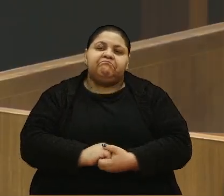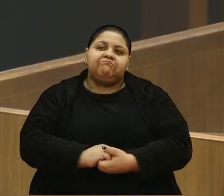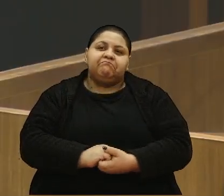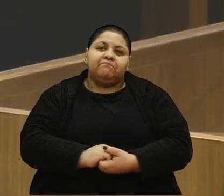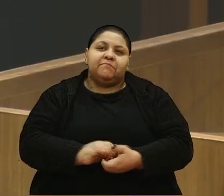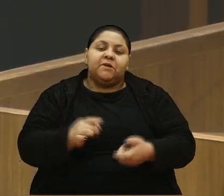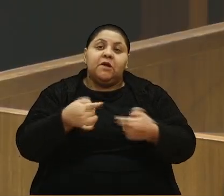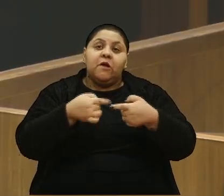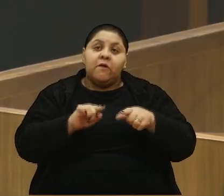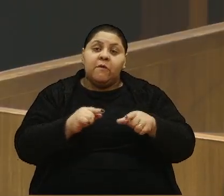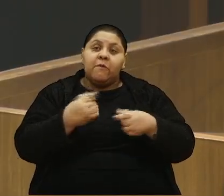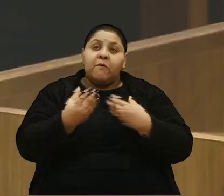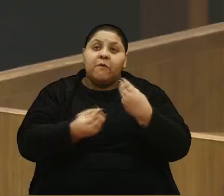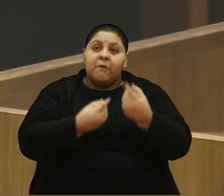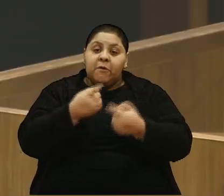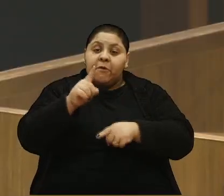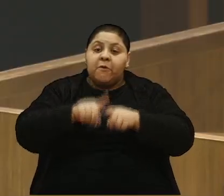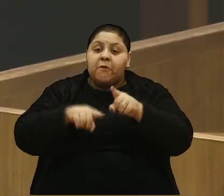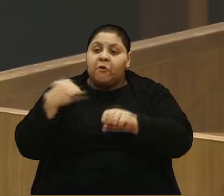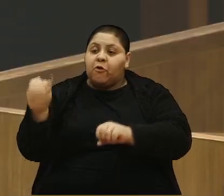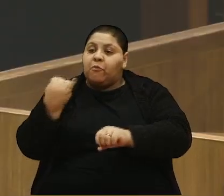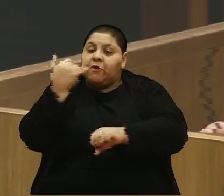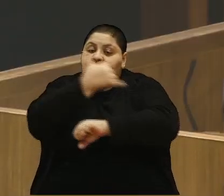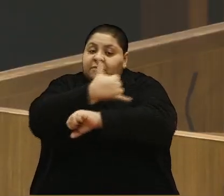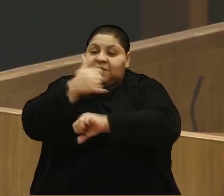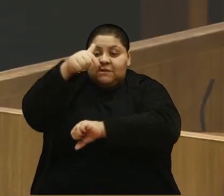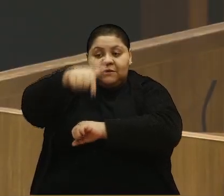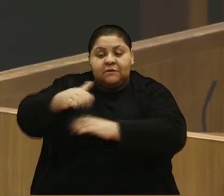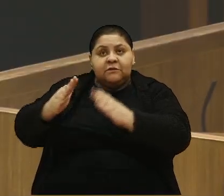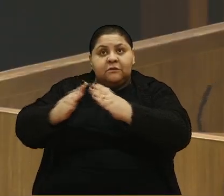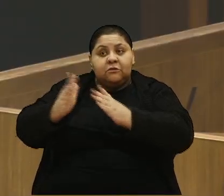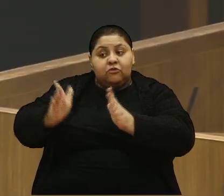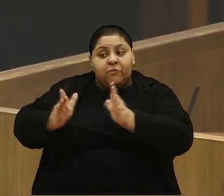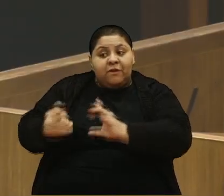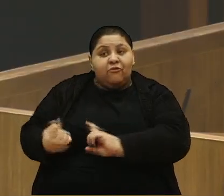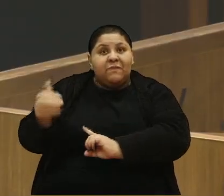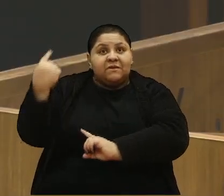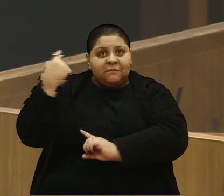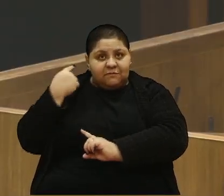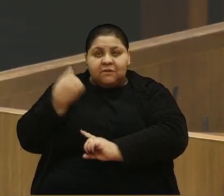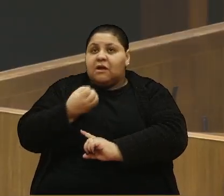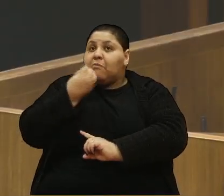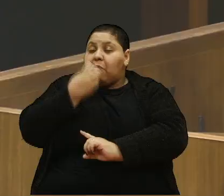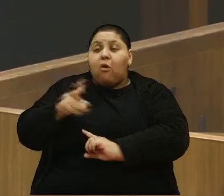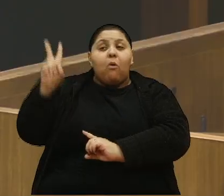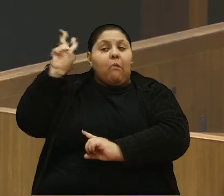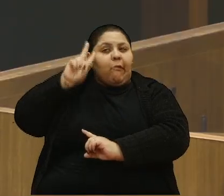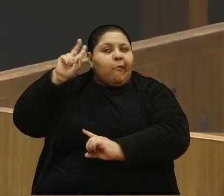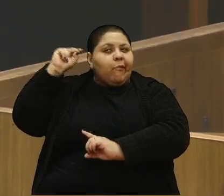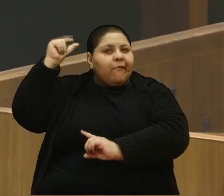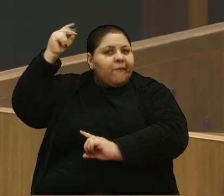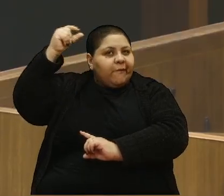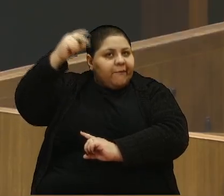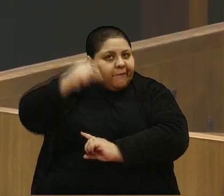Mas muitas coisas importantes passaram por essa casa na legislatura passada, e é bom